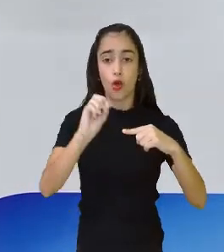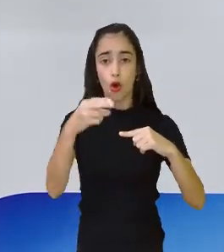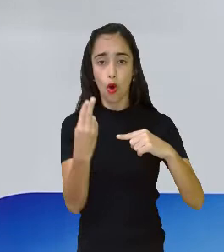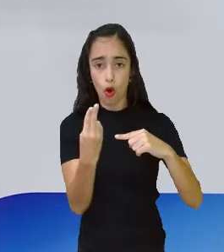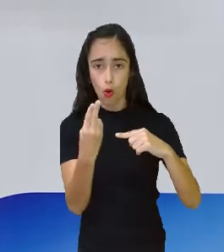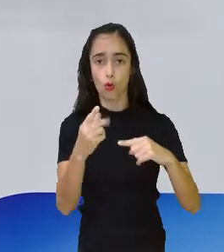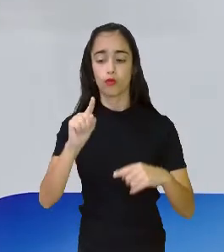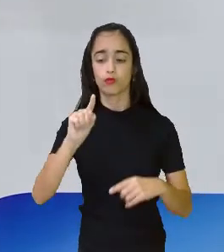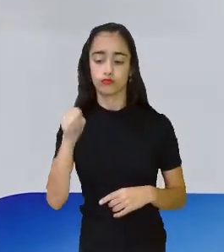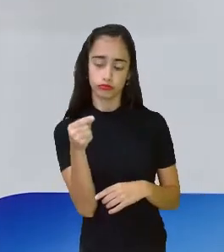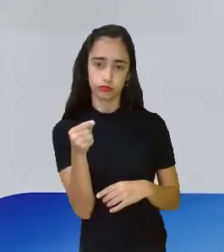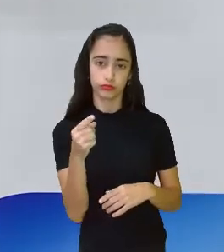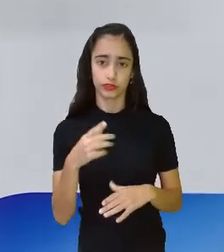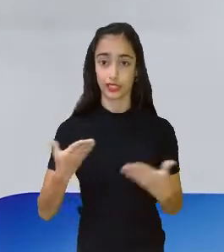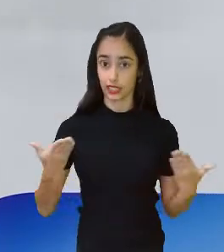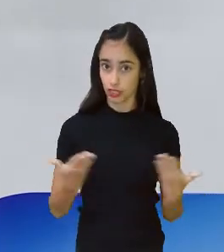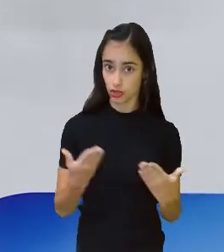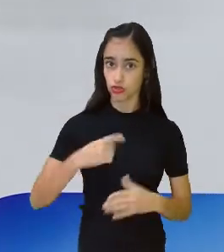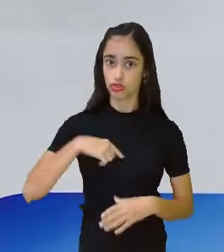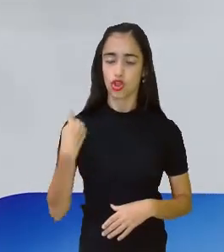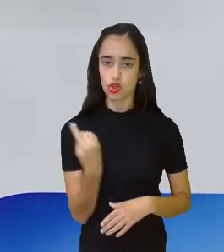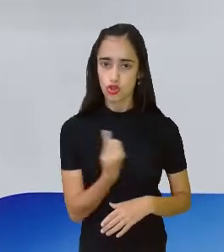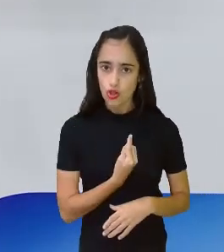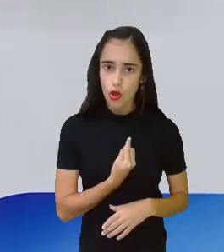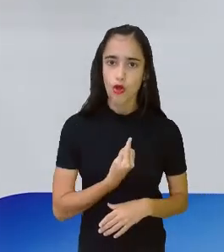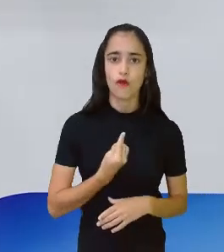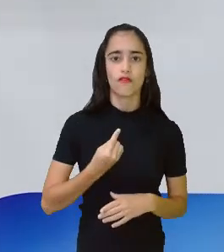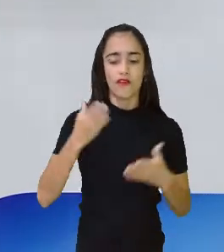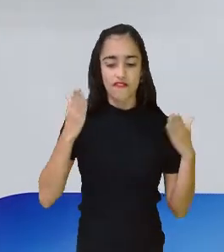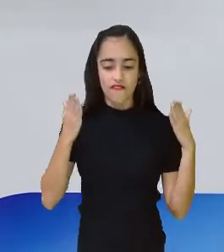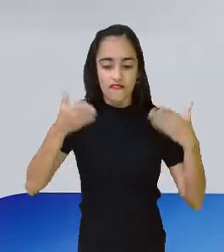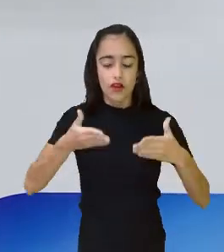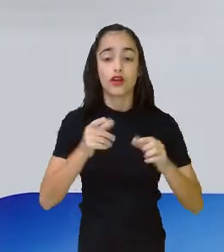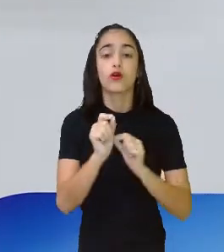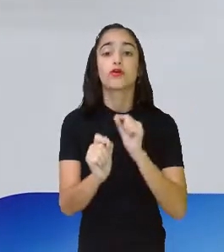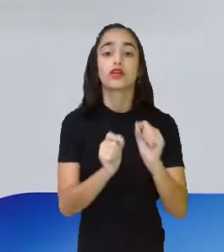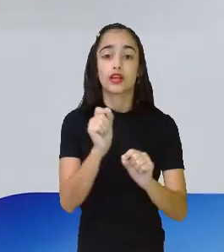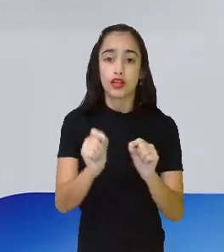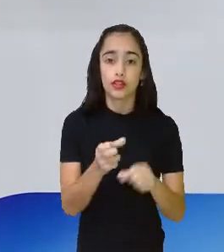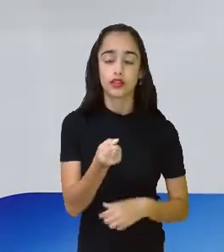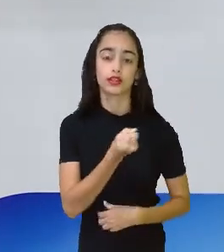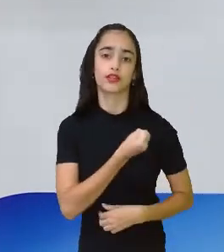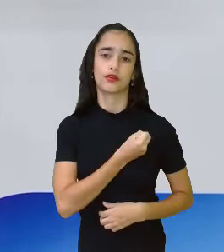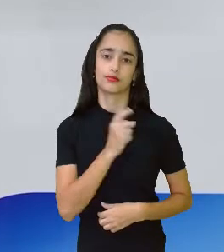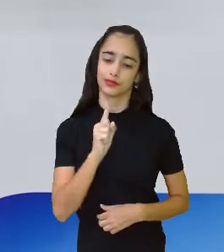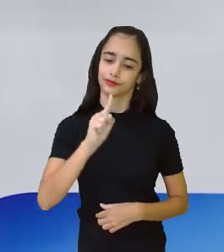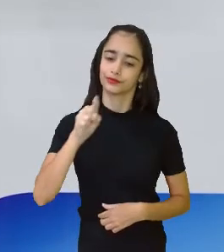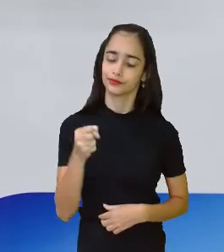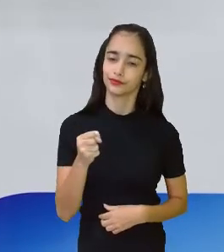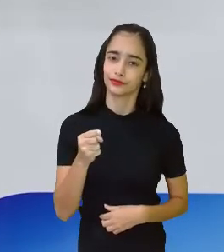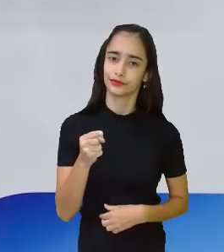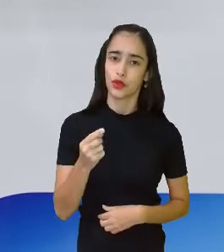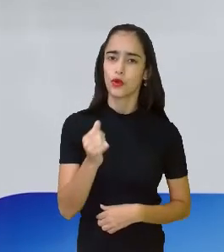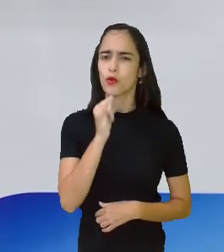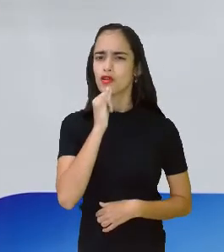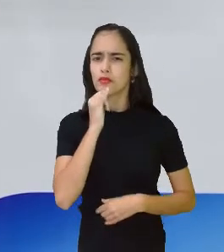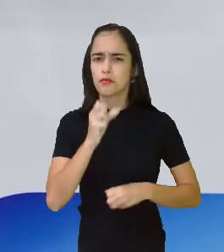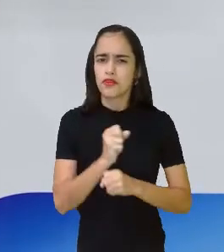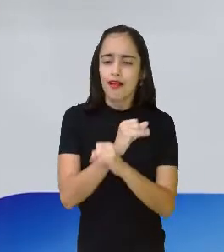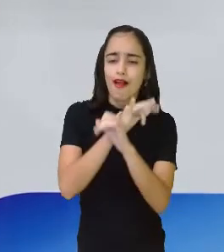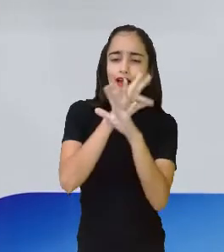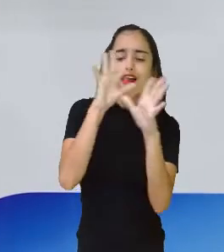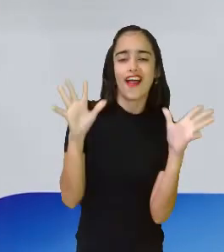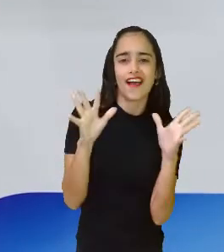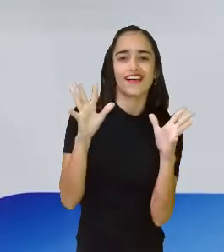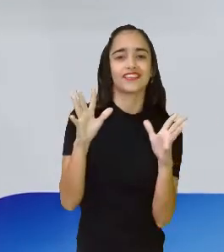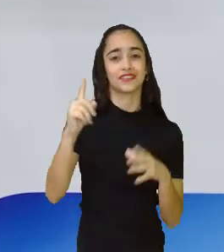gente vai focar só nos números decimais, com exemplos claros do cotidiano de vocês. Eu sei que a